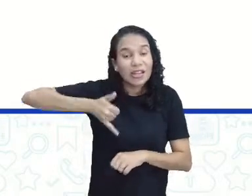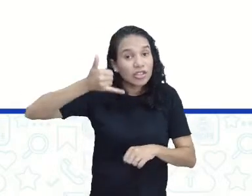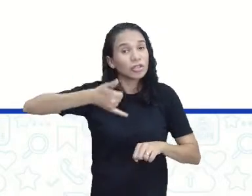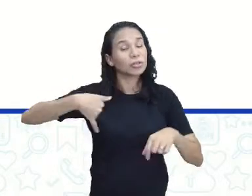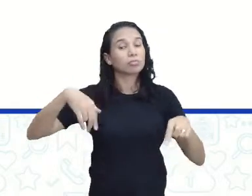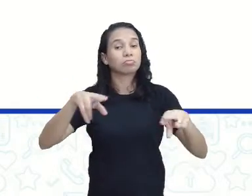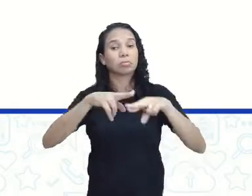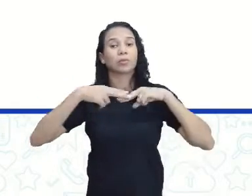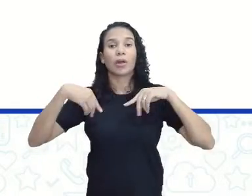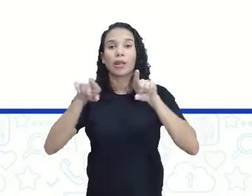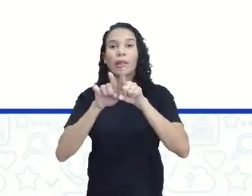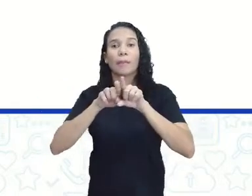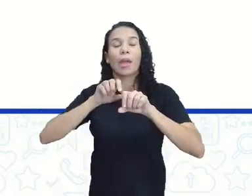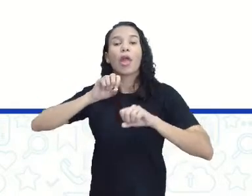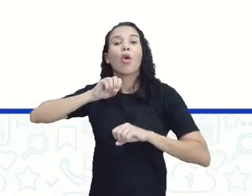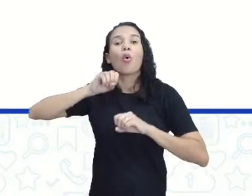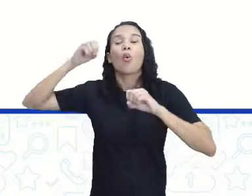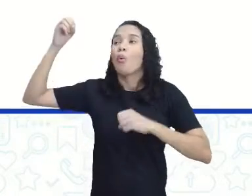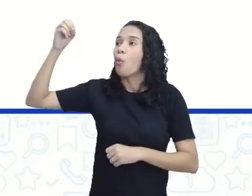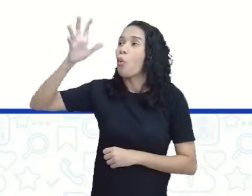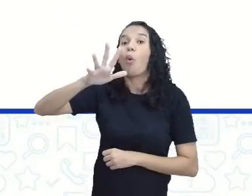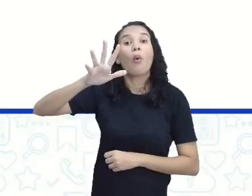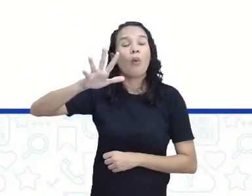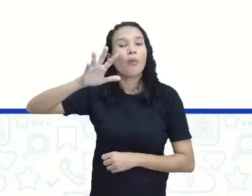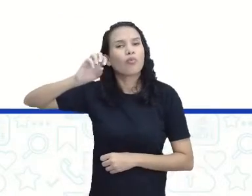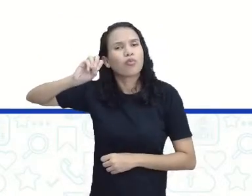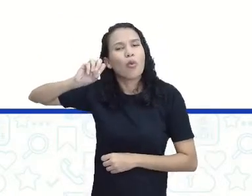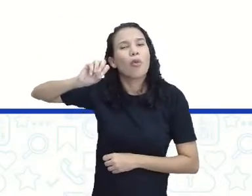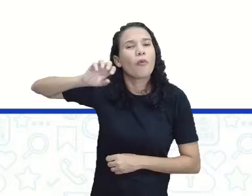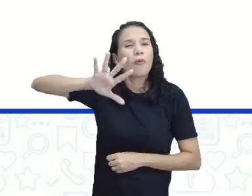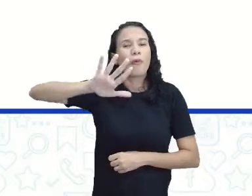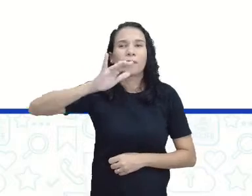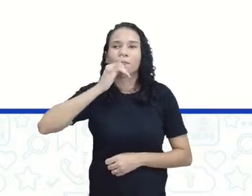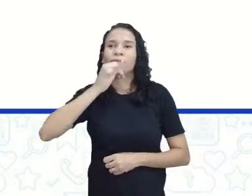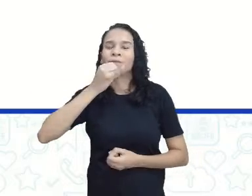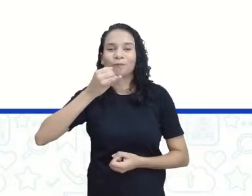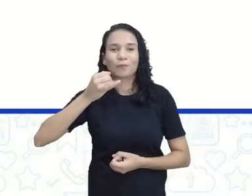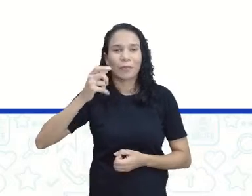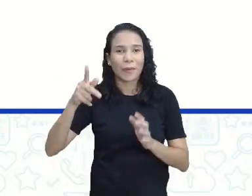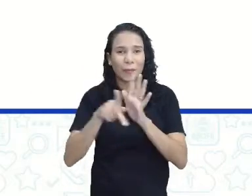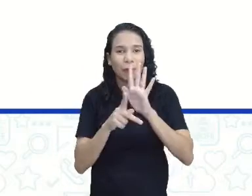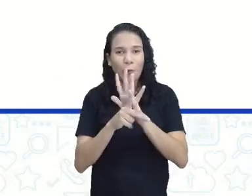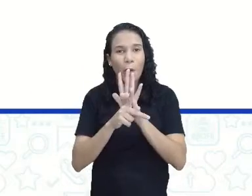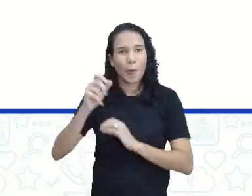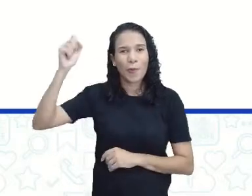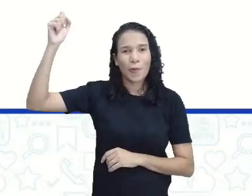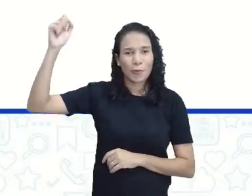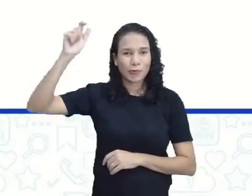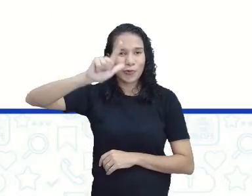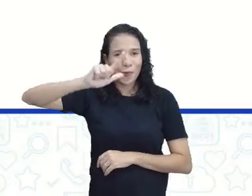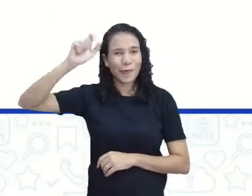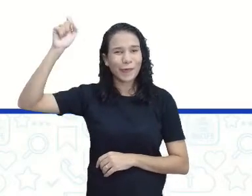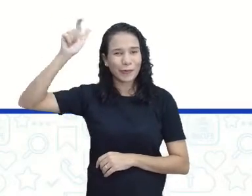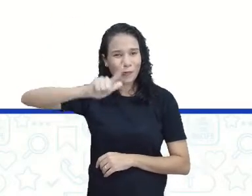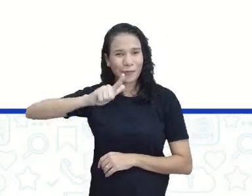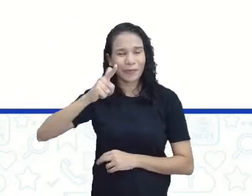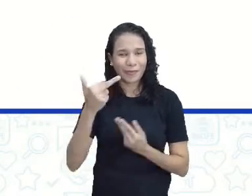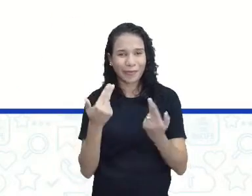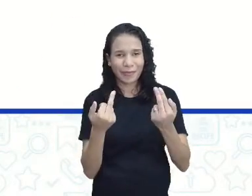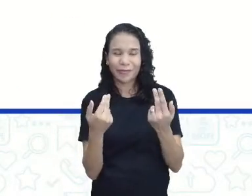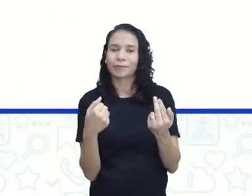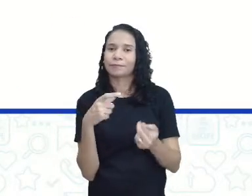e também luz. É daí que a luz, por exemplo, a luz do Sol, que é a nossa estrela maior aqui do nosso sistema